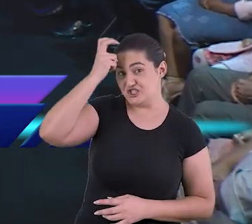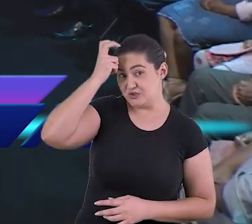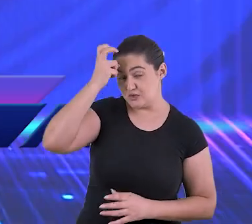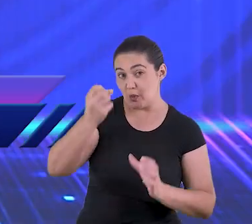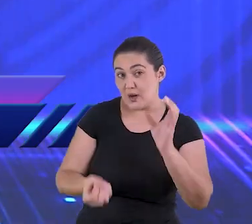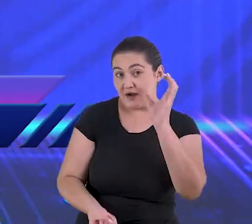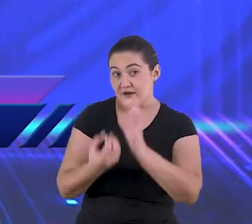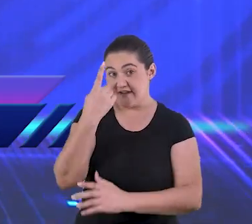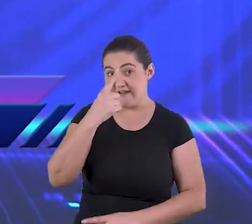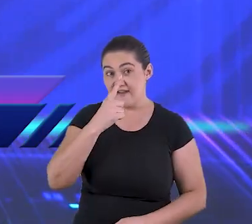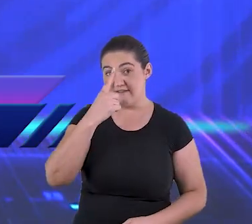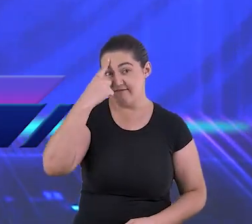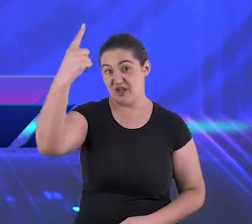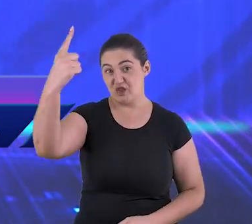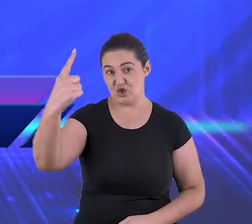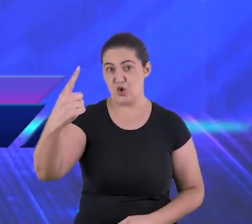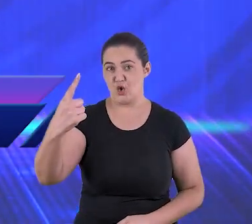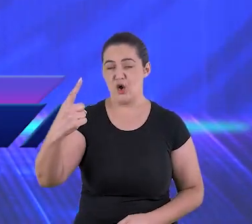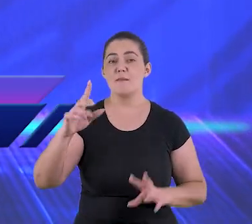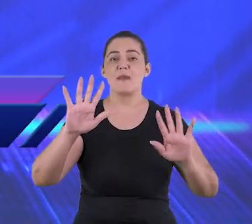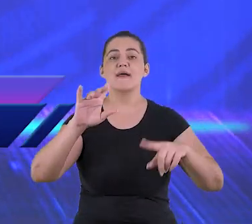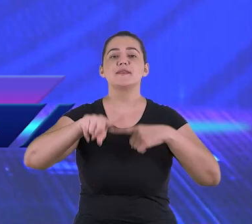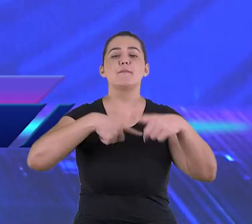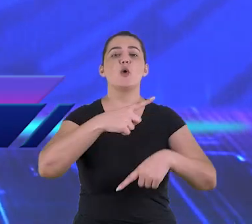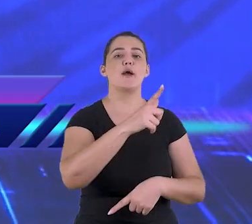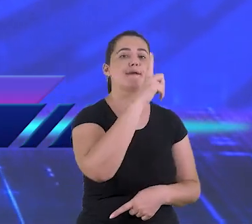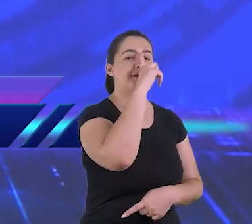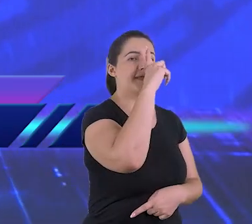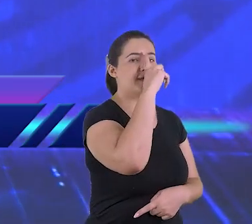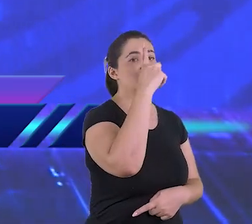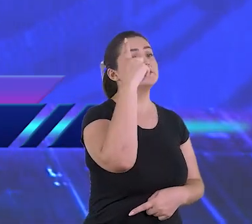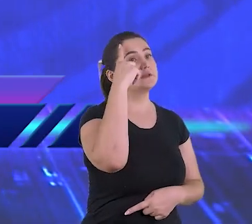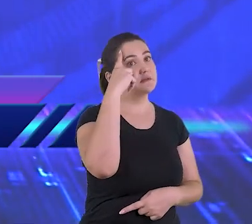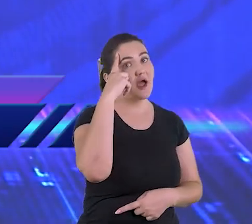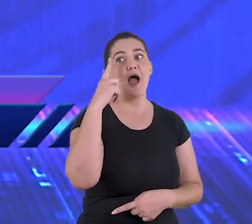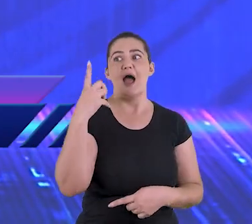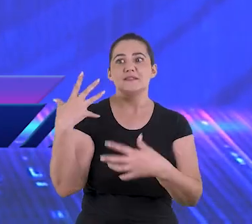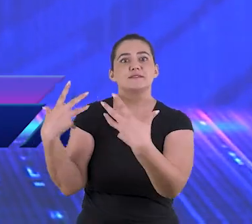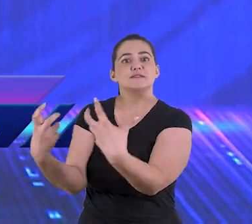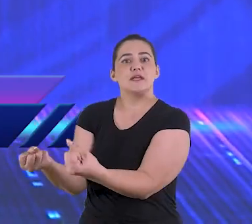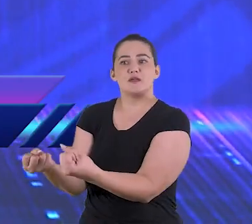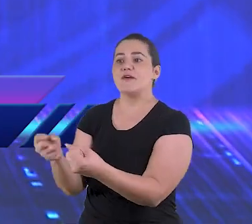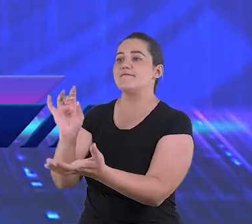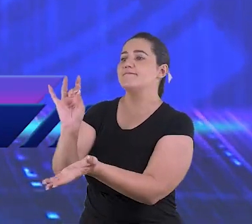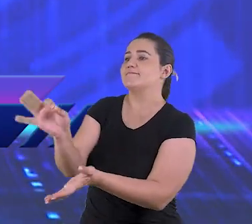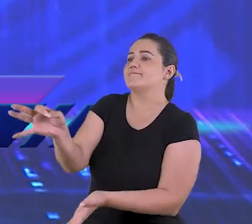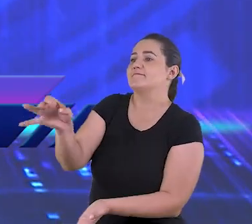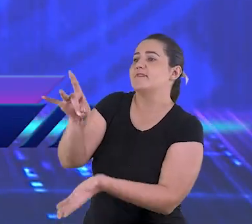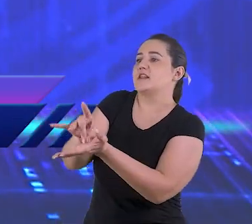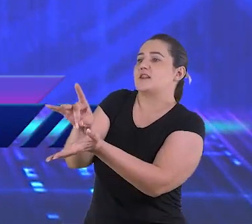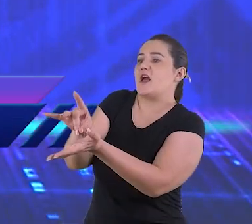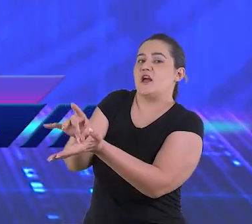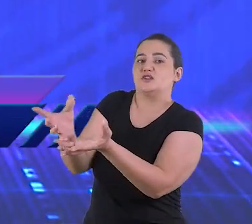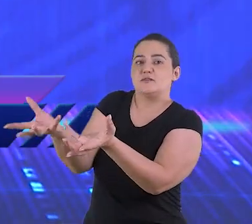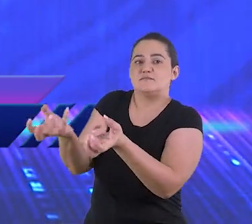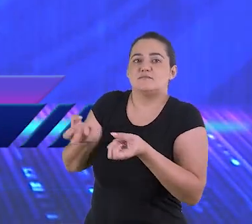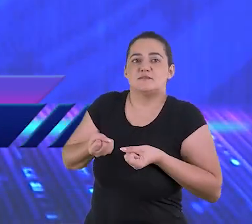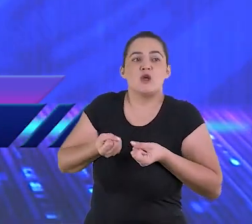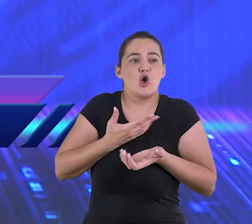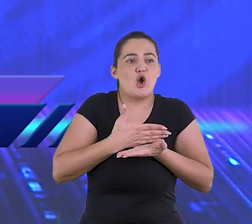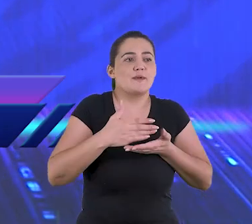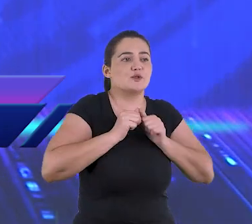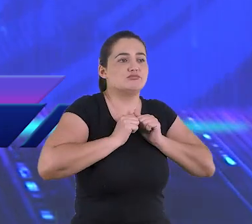que difundiram de maneira mais clara. Os egípcios acreditavam assim e por isso desenvolveram a